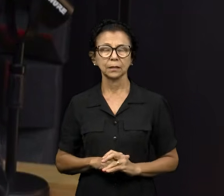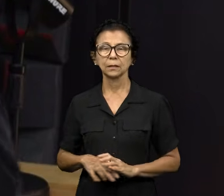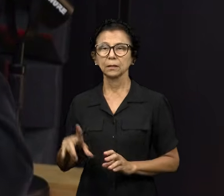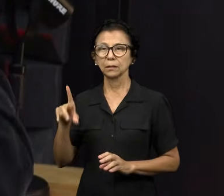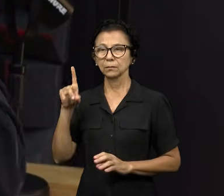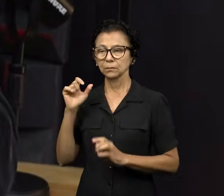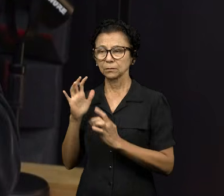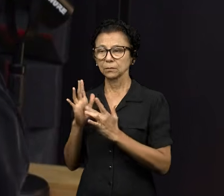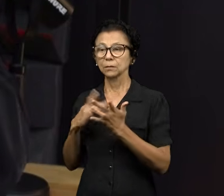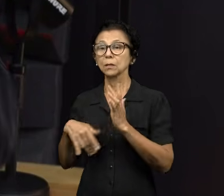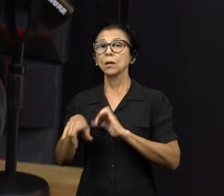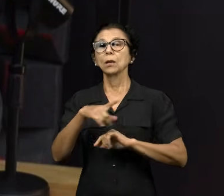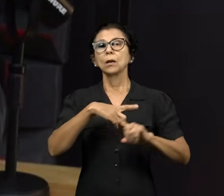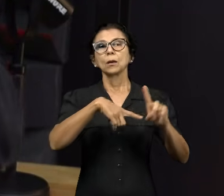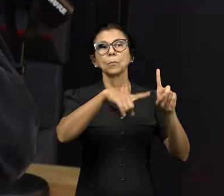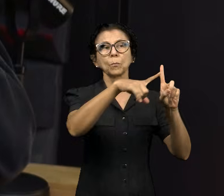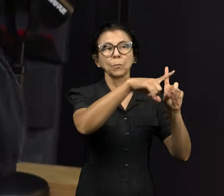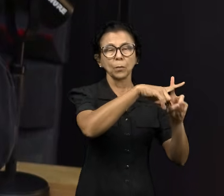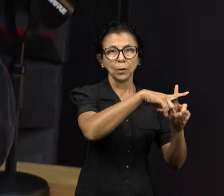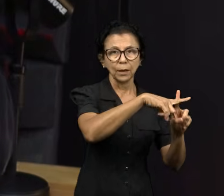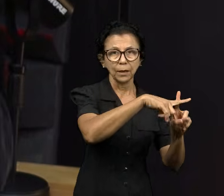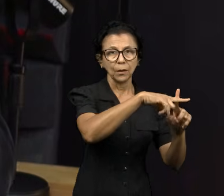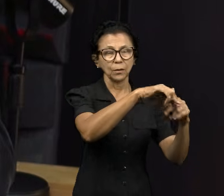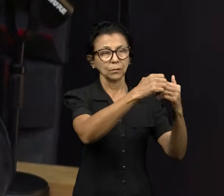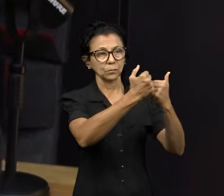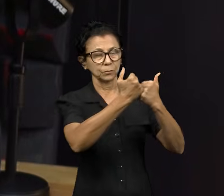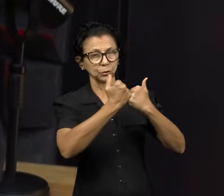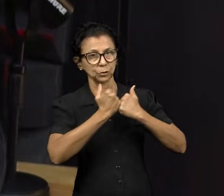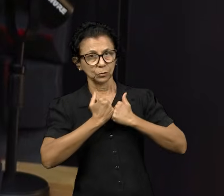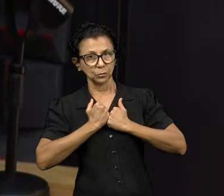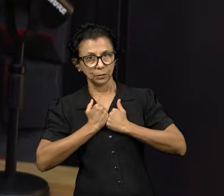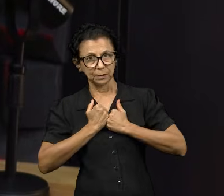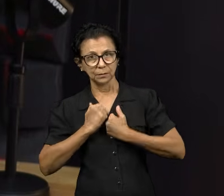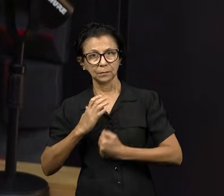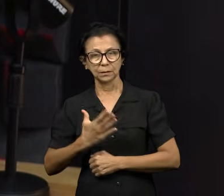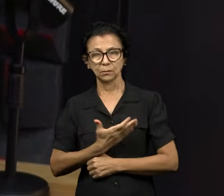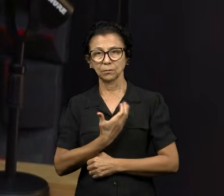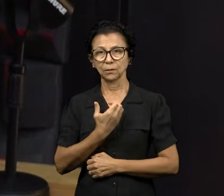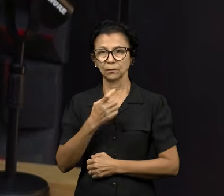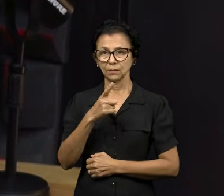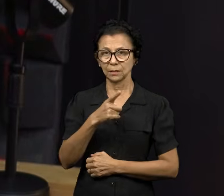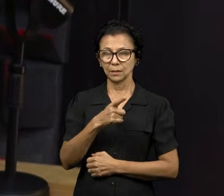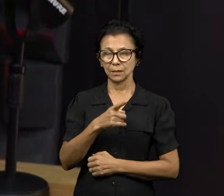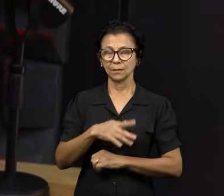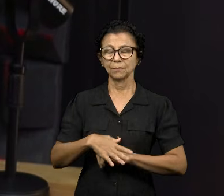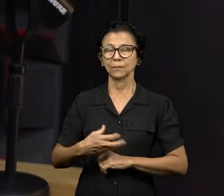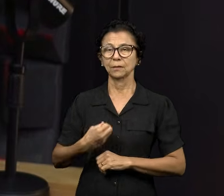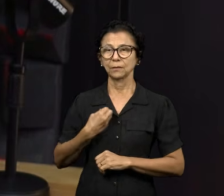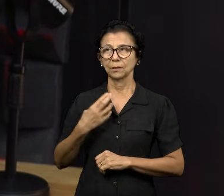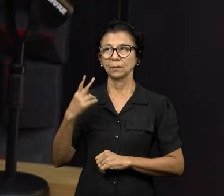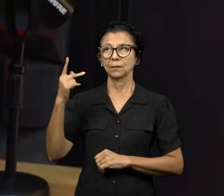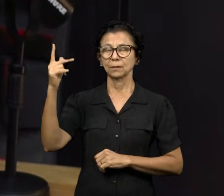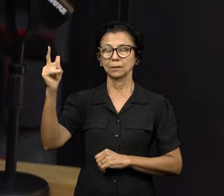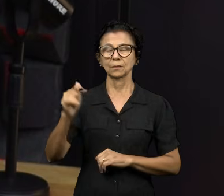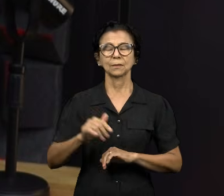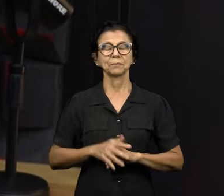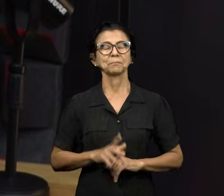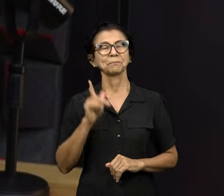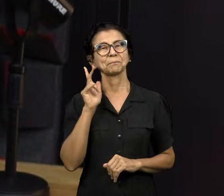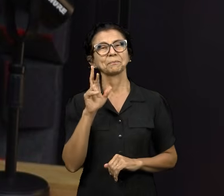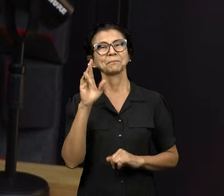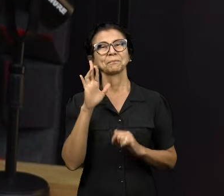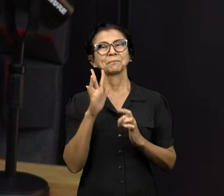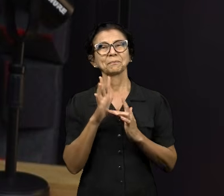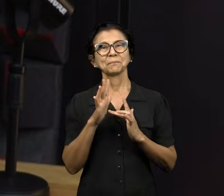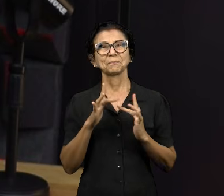na cruz para que você possa ir a Ele e ter vida e vida em abundância. Nós queremos nos despedir a todos com a paz do